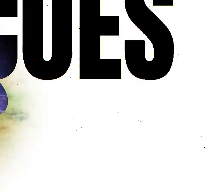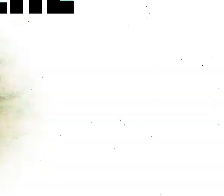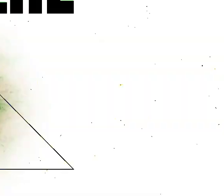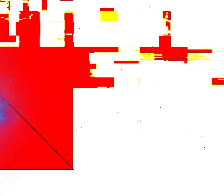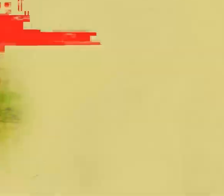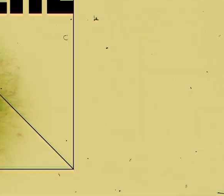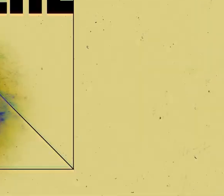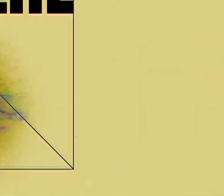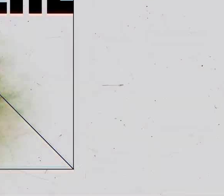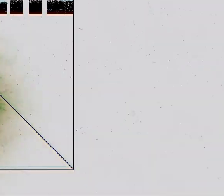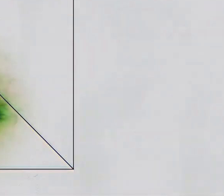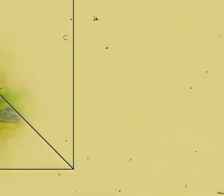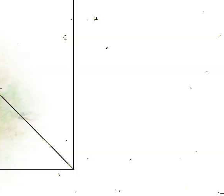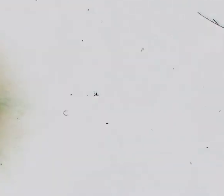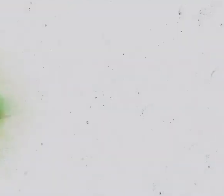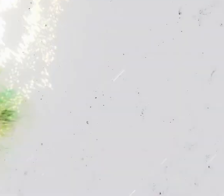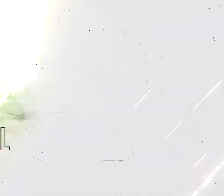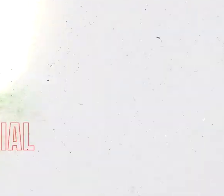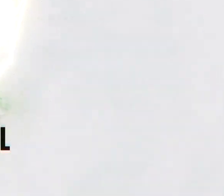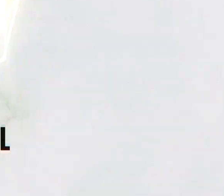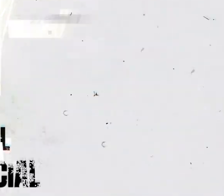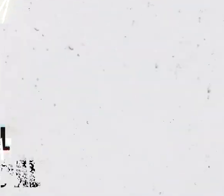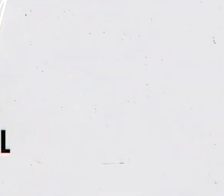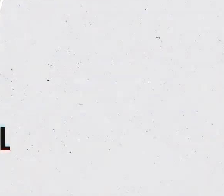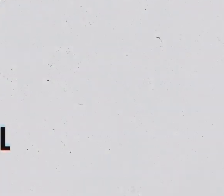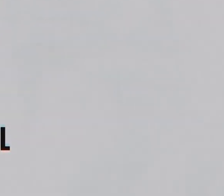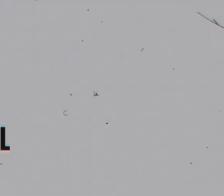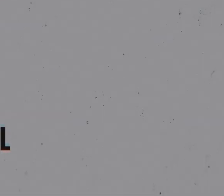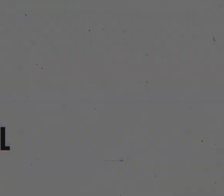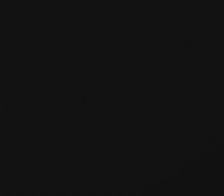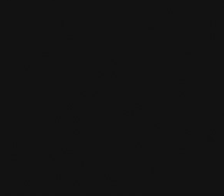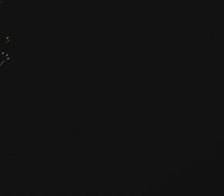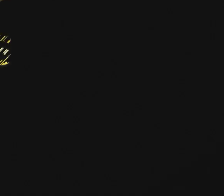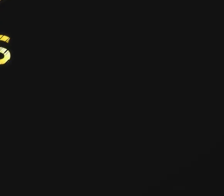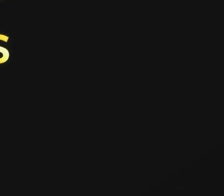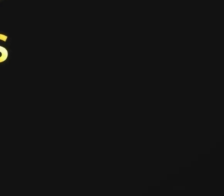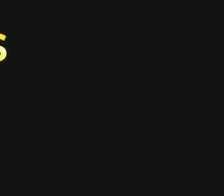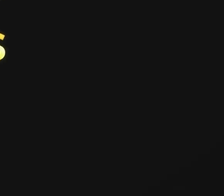que com certeza vão mudar o rumo da sua vida